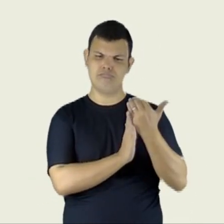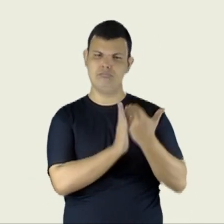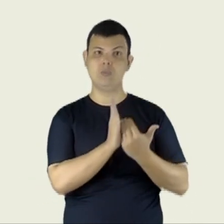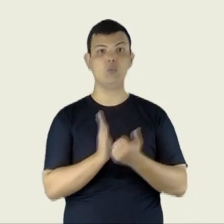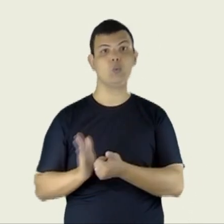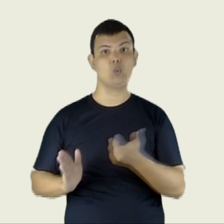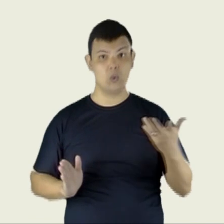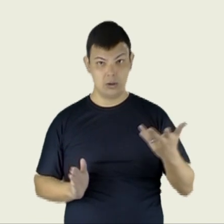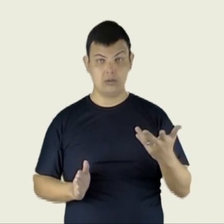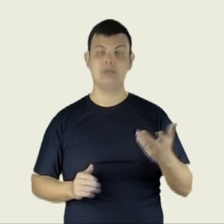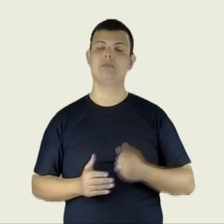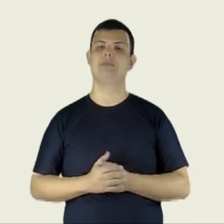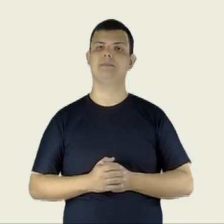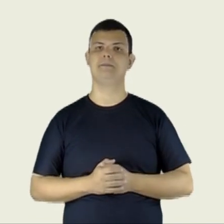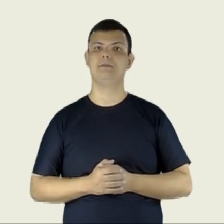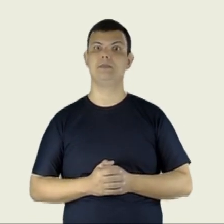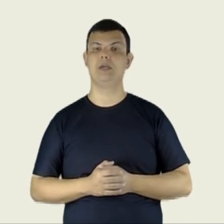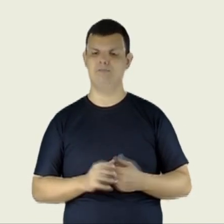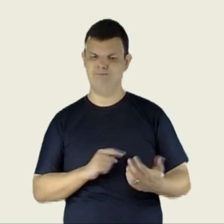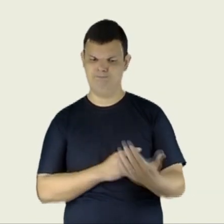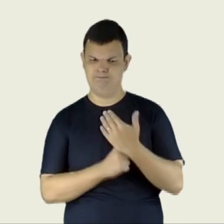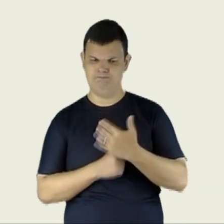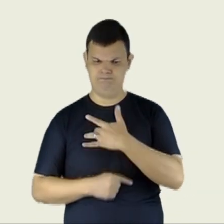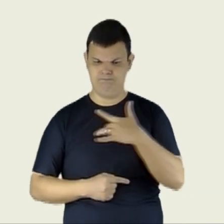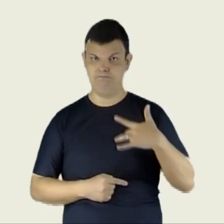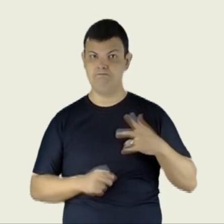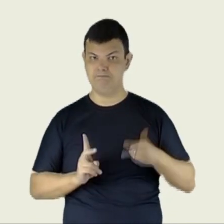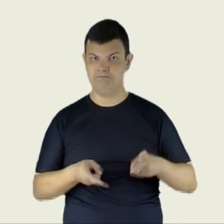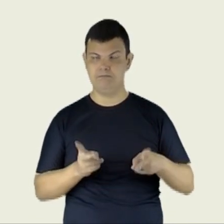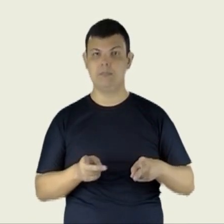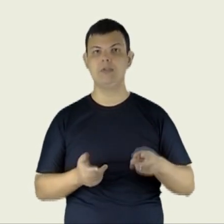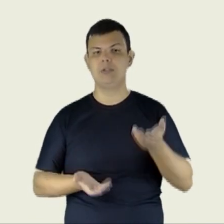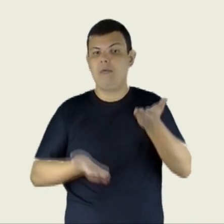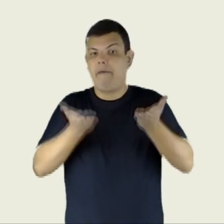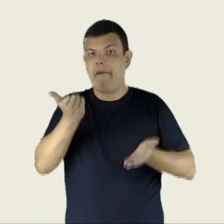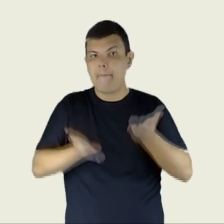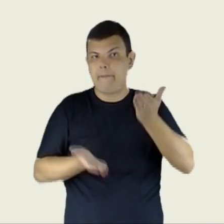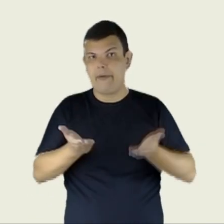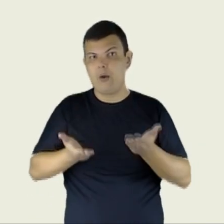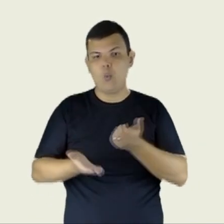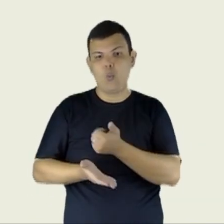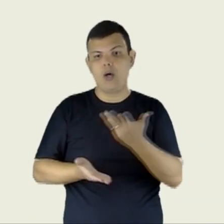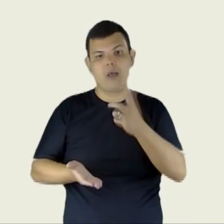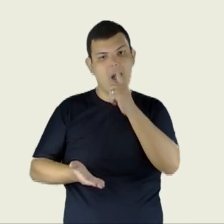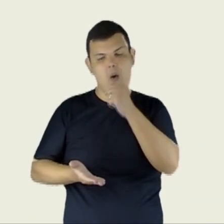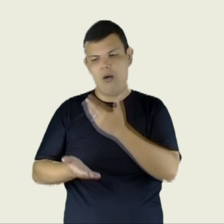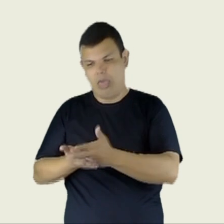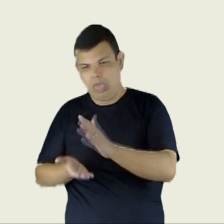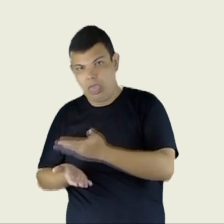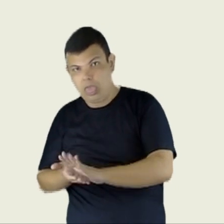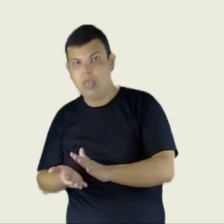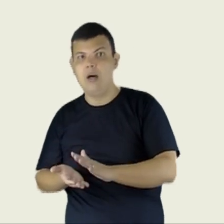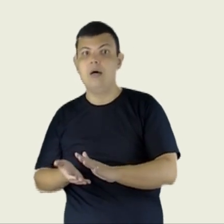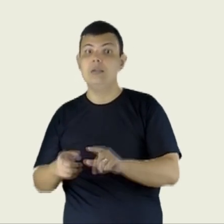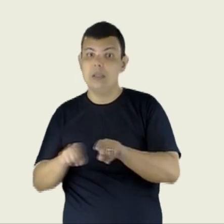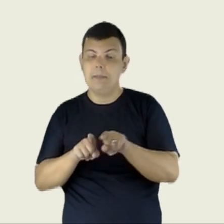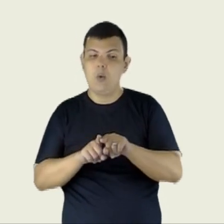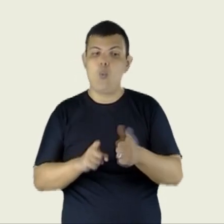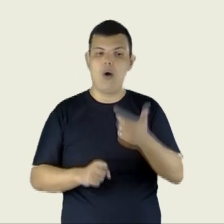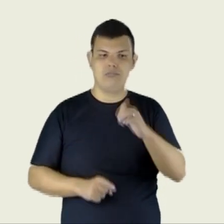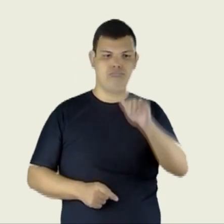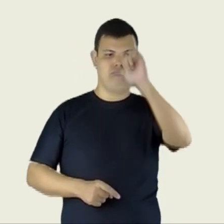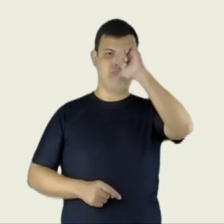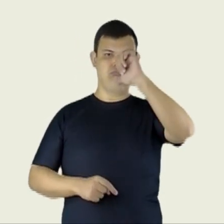organismo. Para manter a saúde, é importante equilibrar a quantidade de água perdida e a de quantidade, de